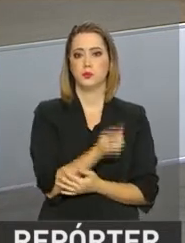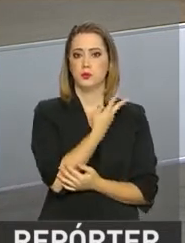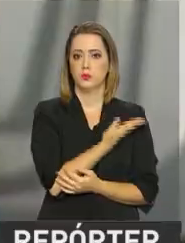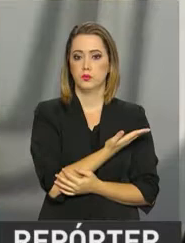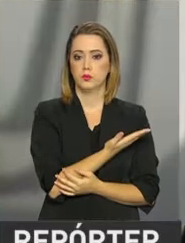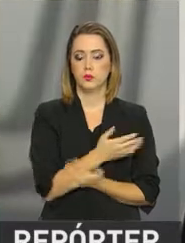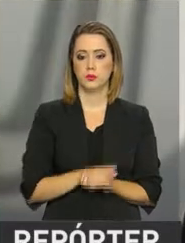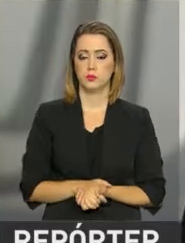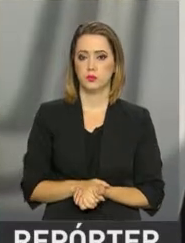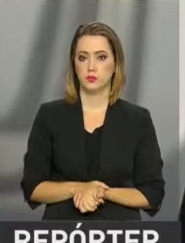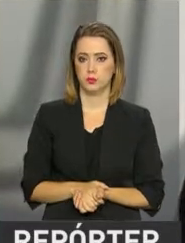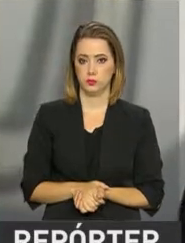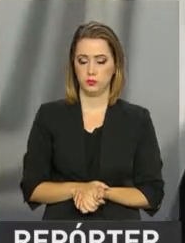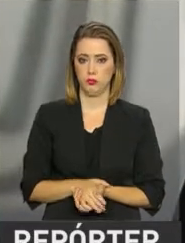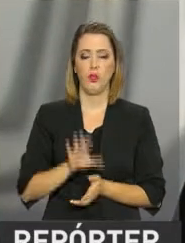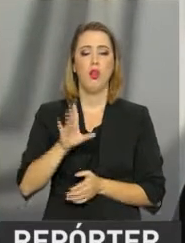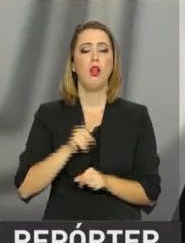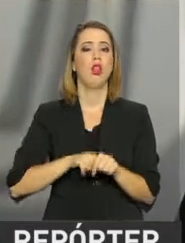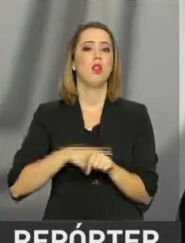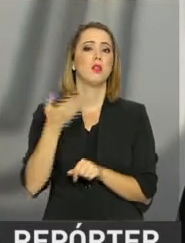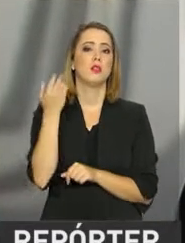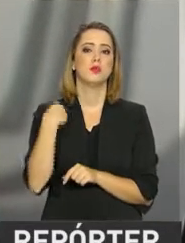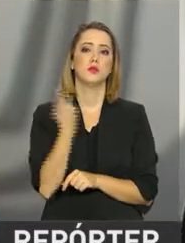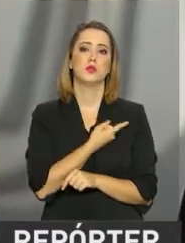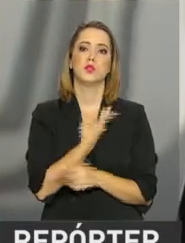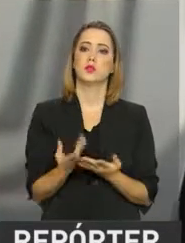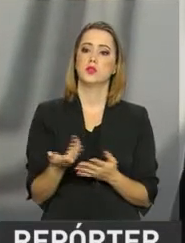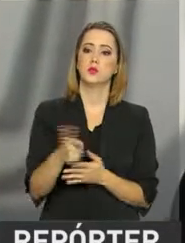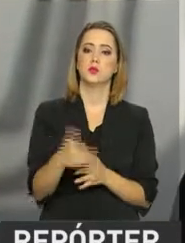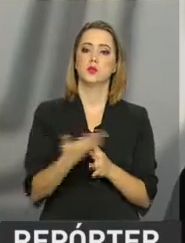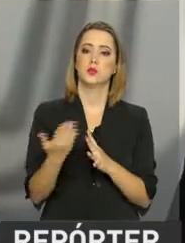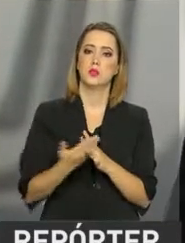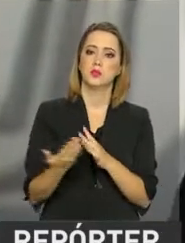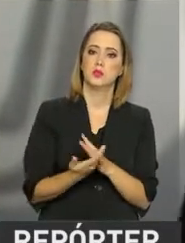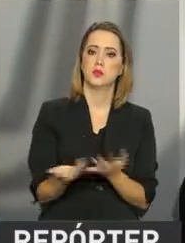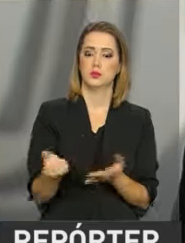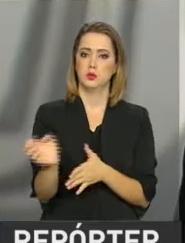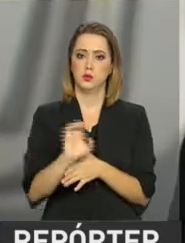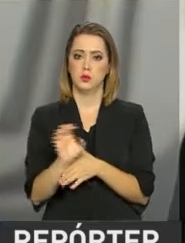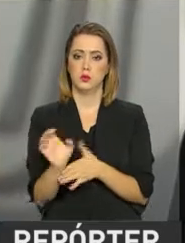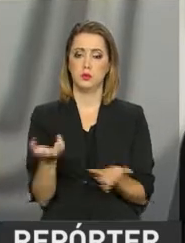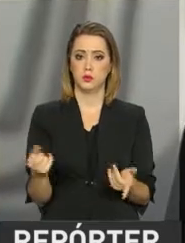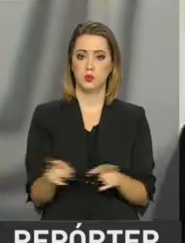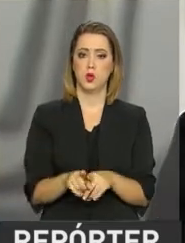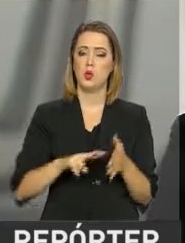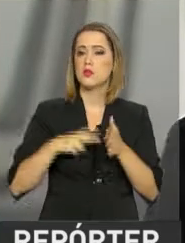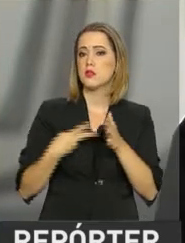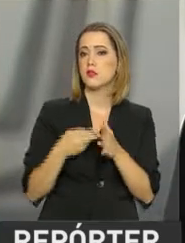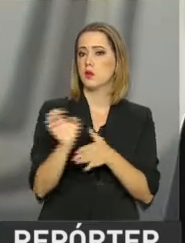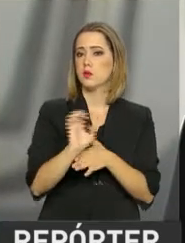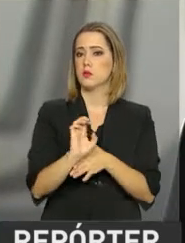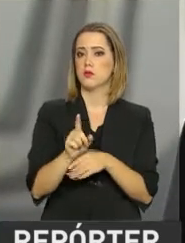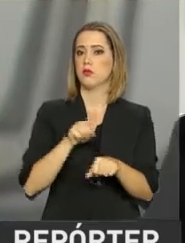algum tempo atrás nós fizemos uma repactuação da dívida dos estados com a união ou seja os estados deixaram de